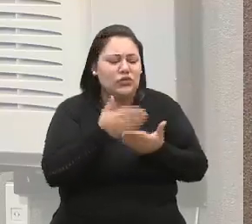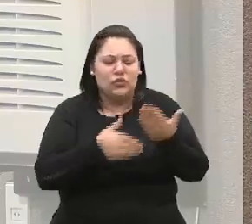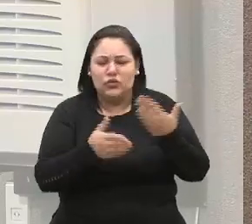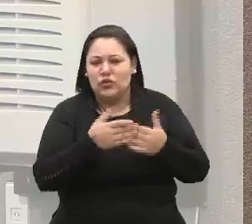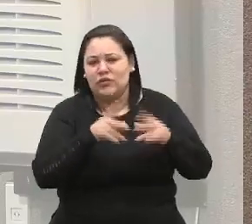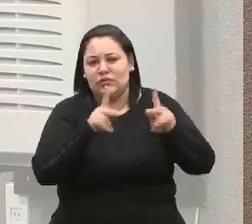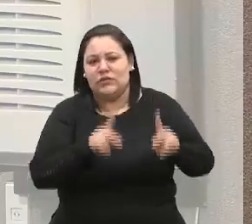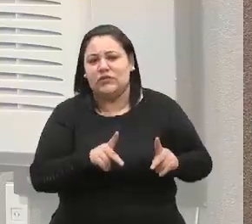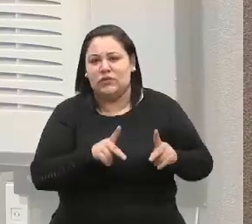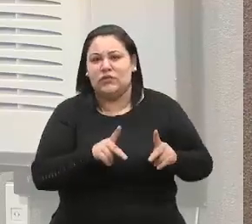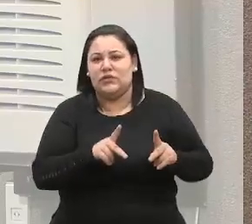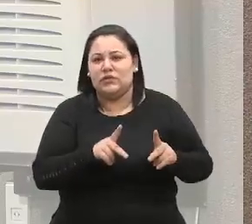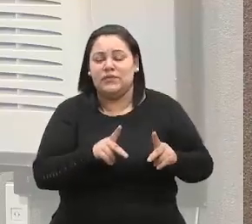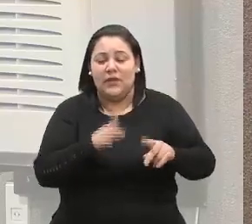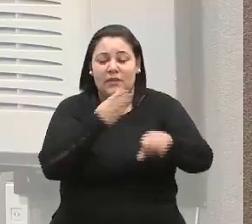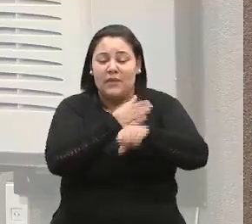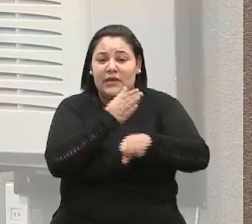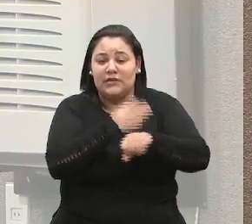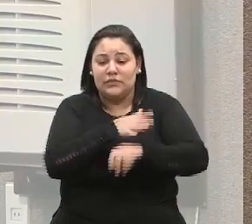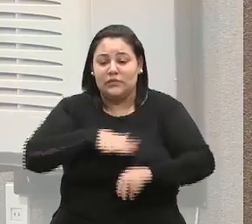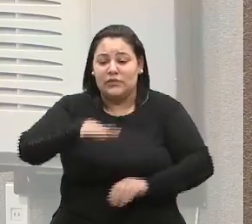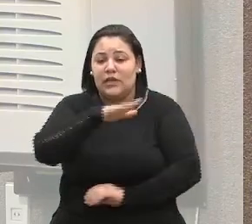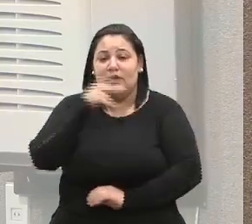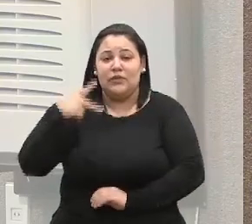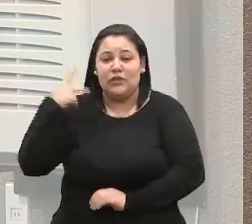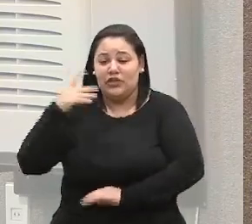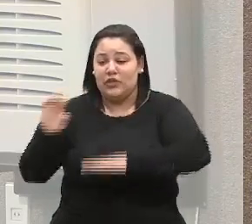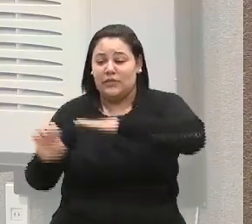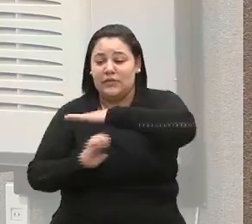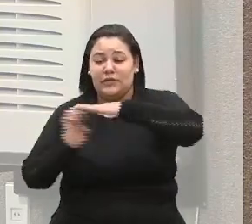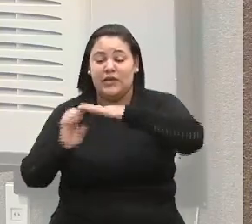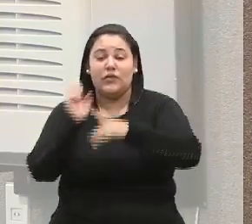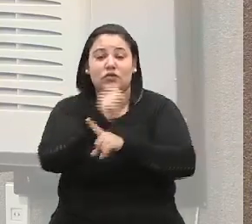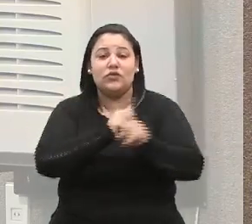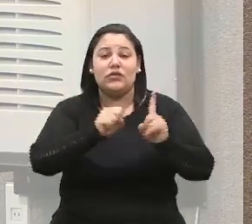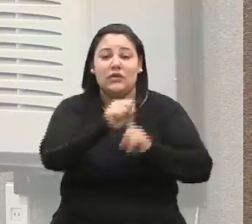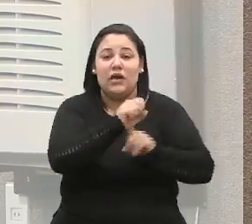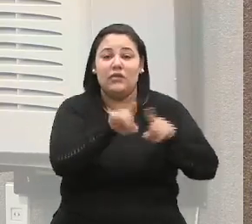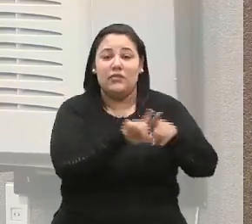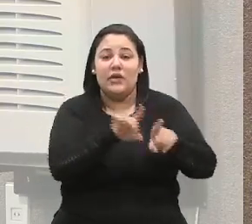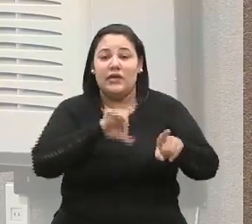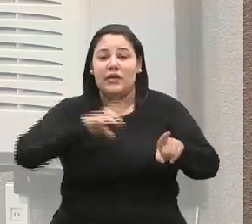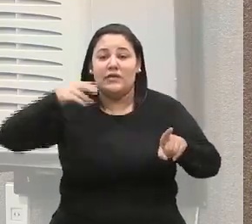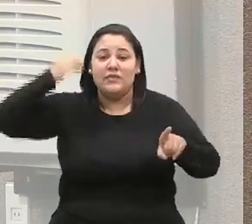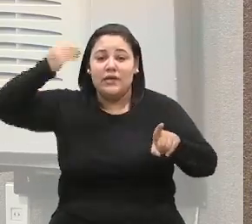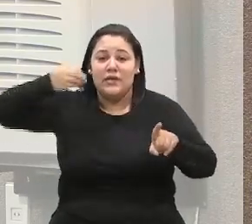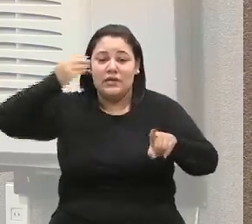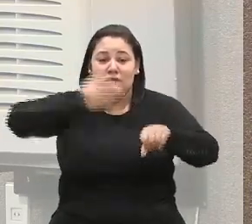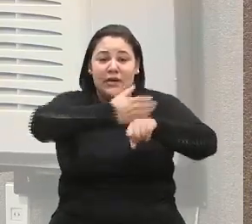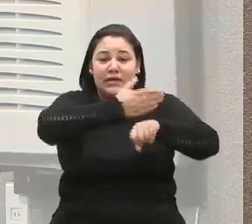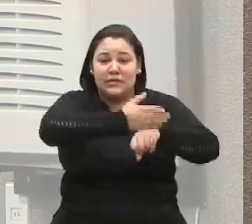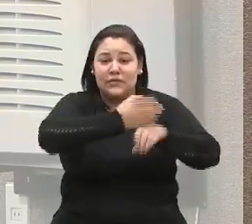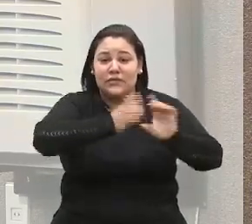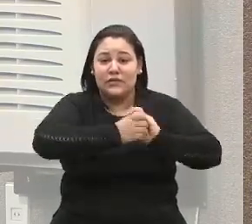promotores governamentais, empresariais e sociais de experiência de participação